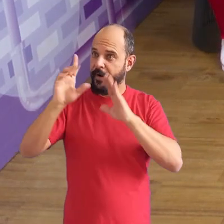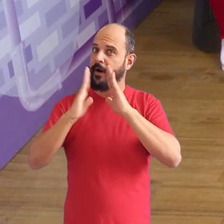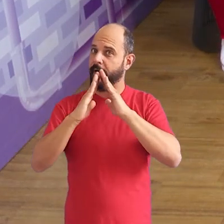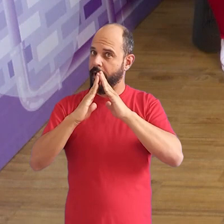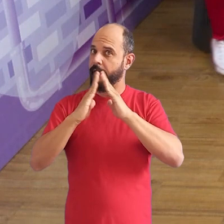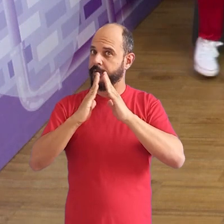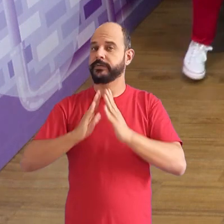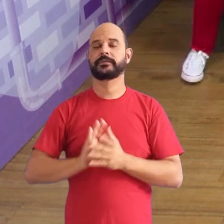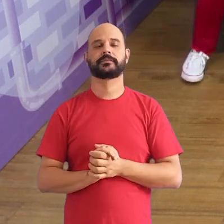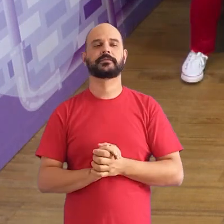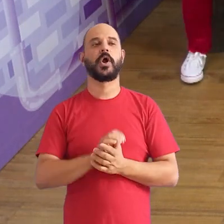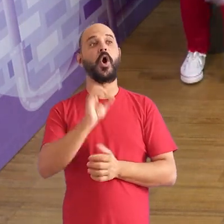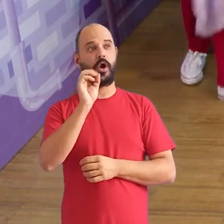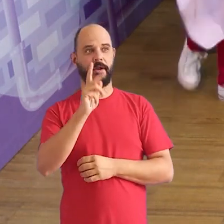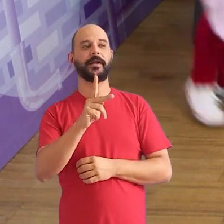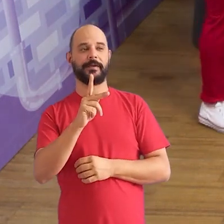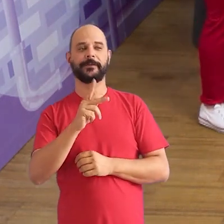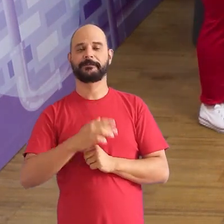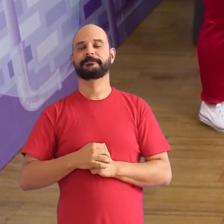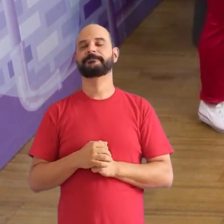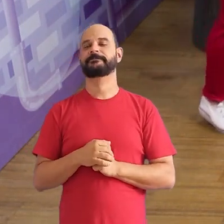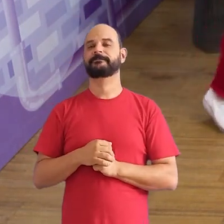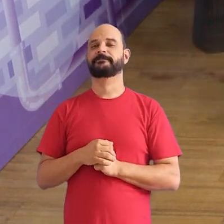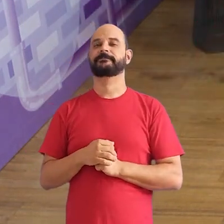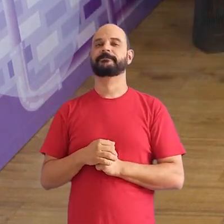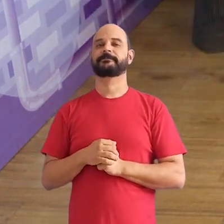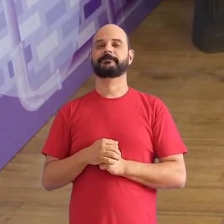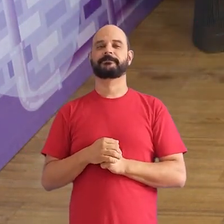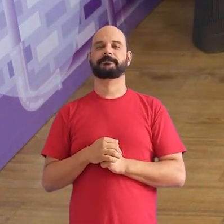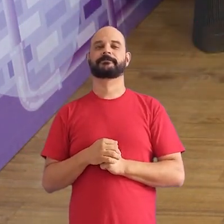caminha, já pra casa. Tá bom, Gláucia.